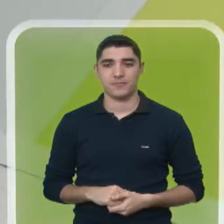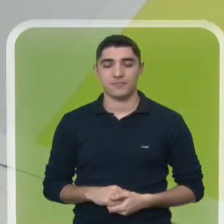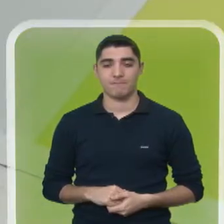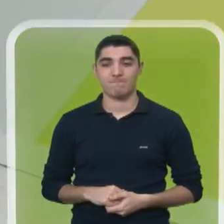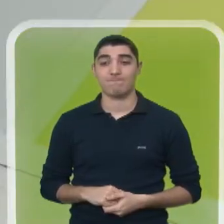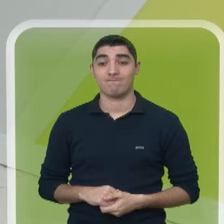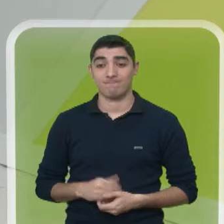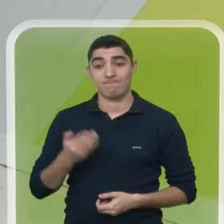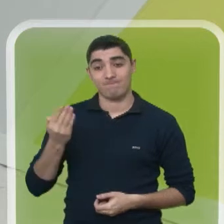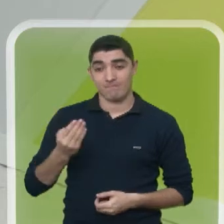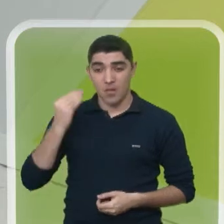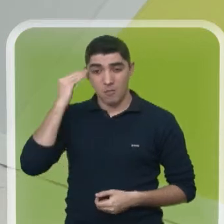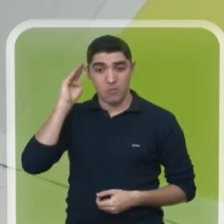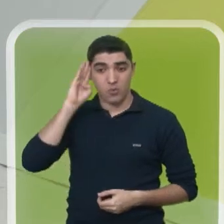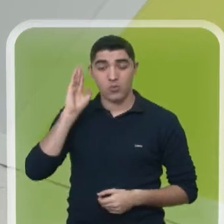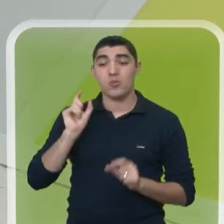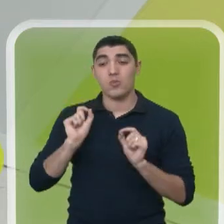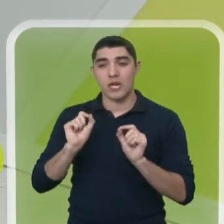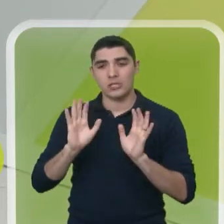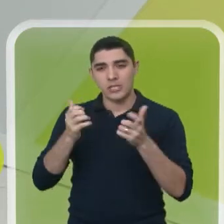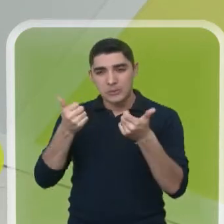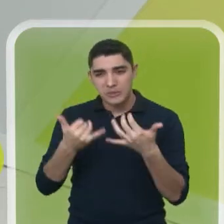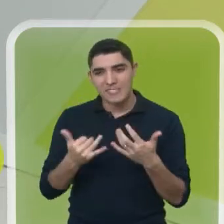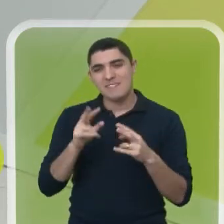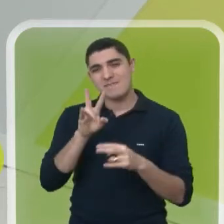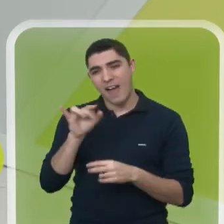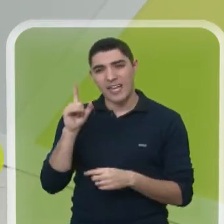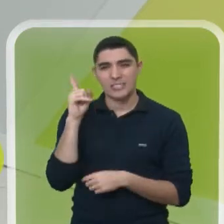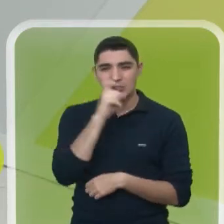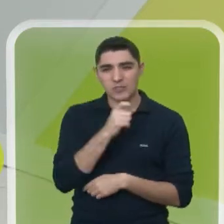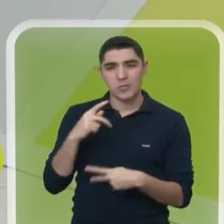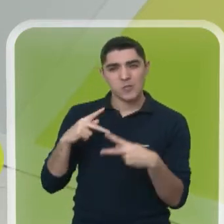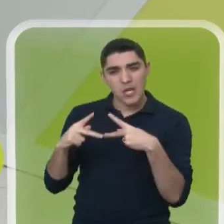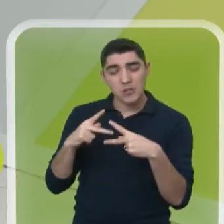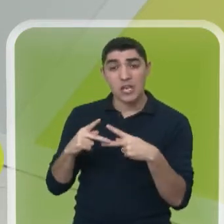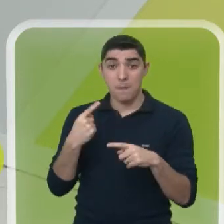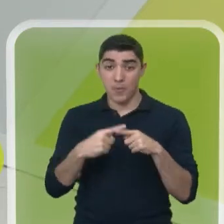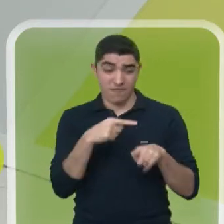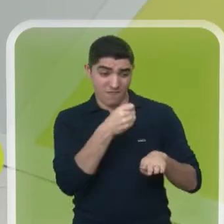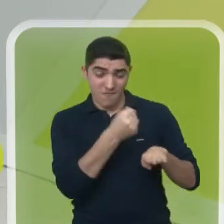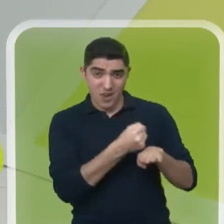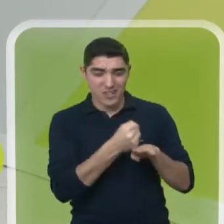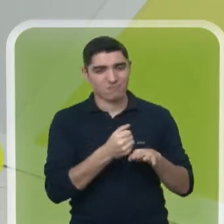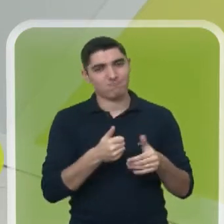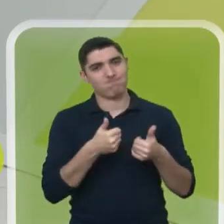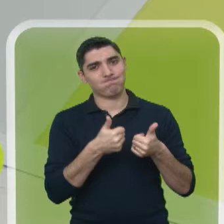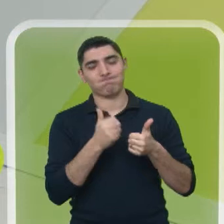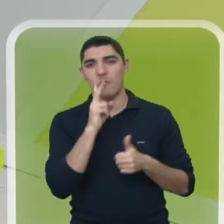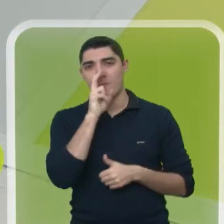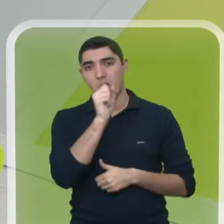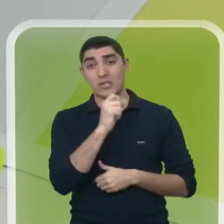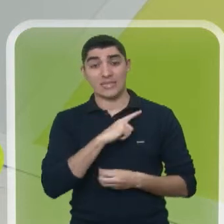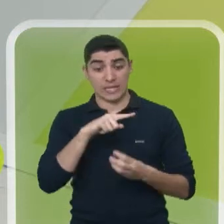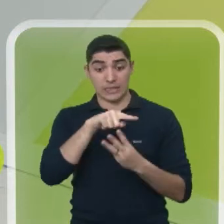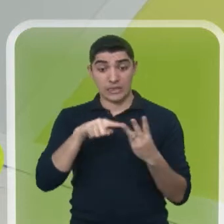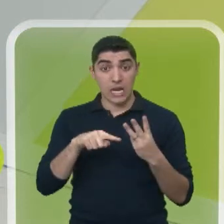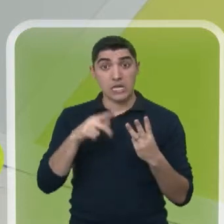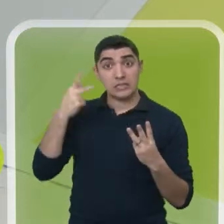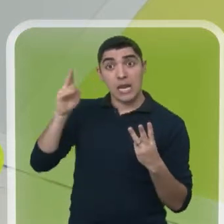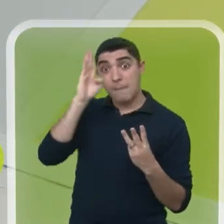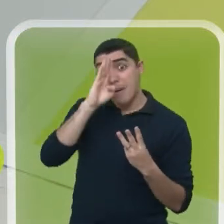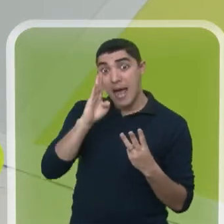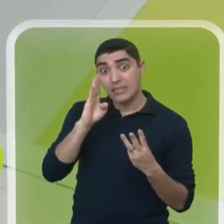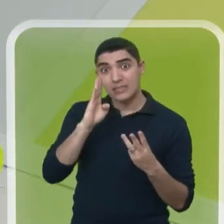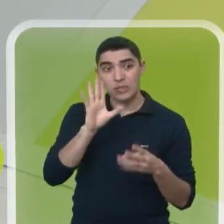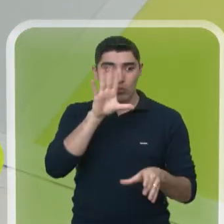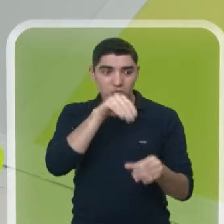Pois é, Brunão, a gente já tinha falado aqui que seria difícil para a equipe do São José. Franca é uma grande equipe, tem 3 jogadores de seleção titulares ali da seleção